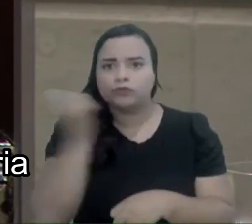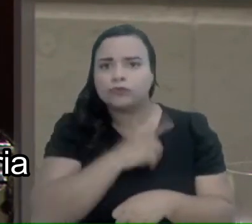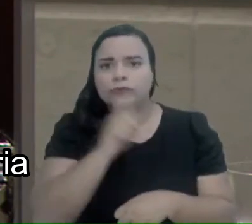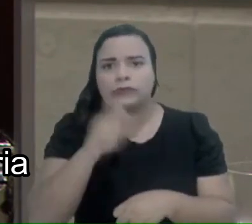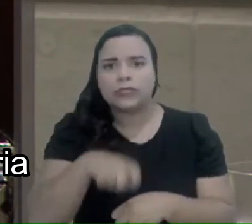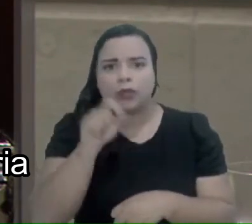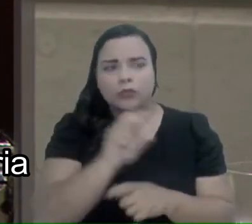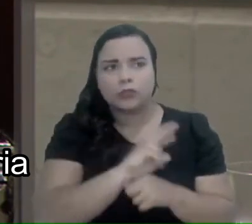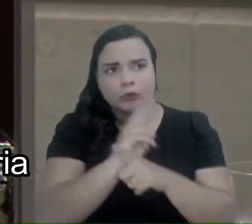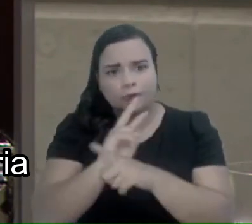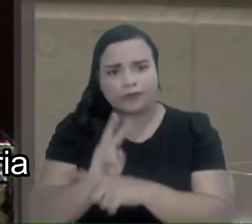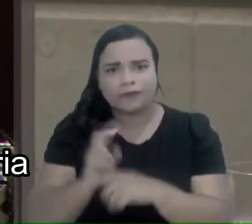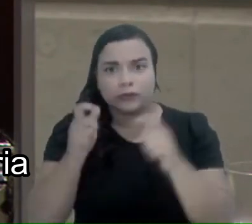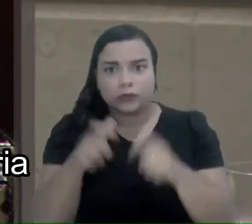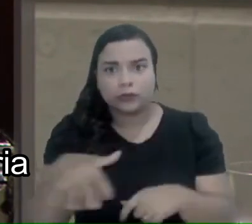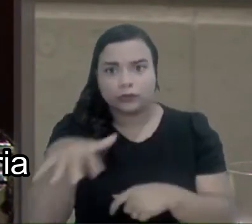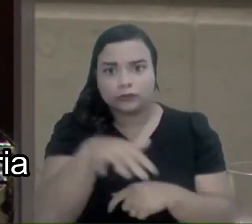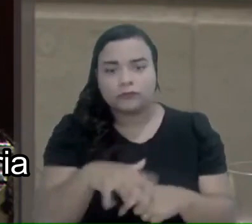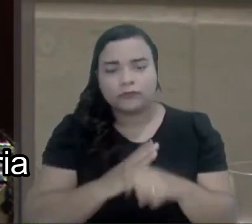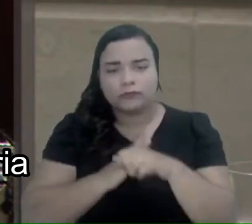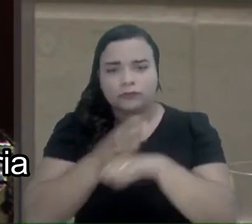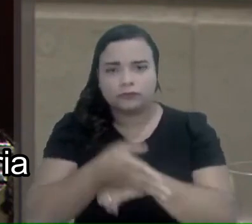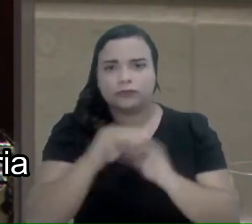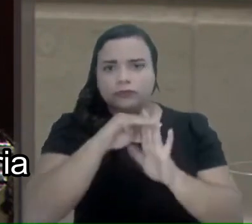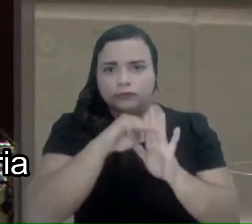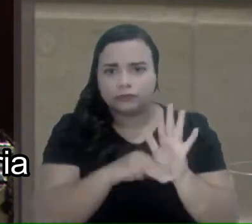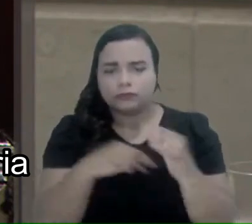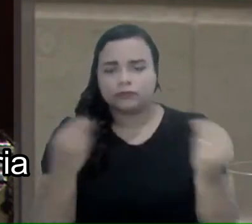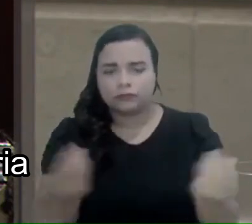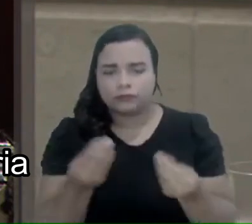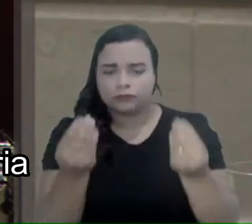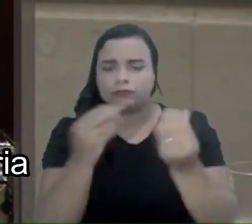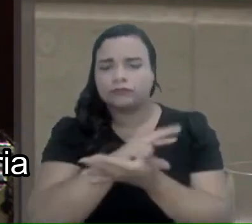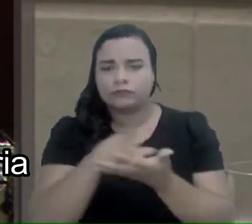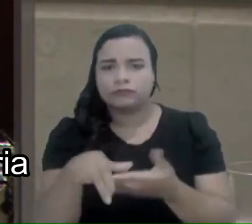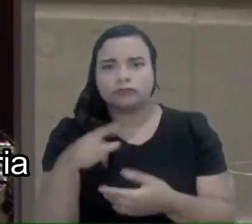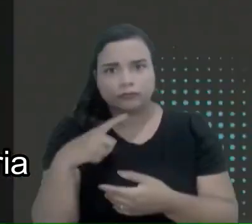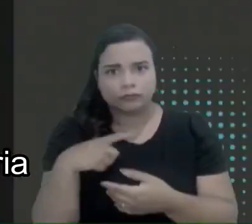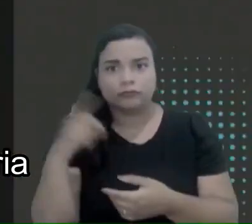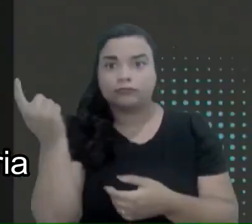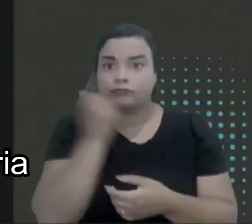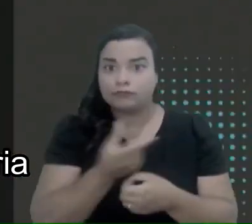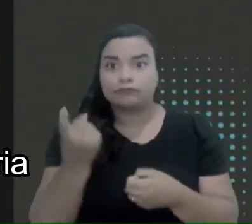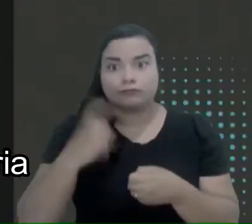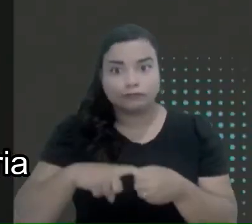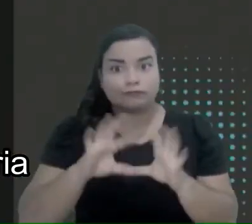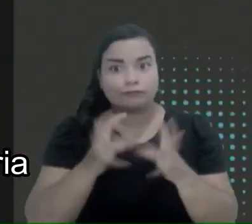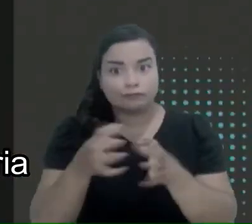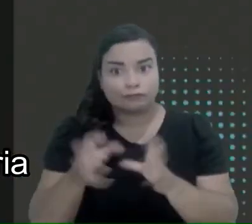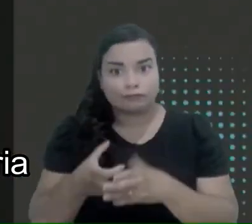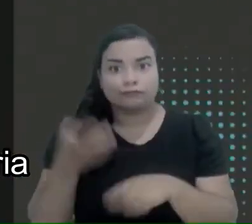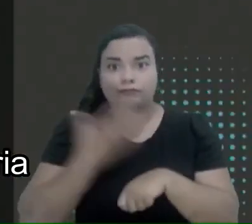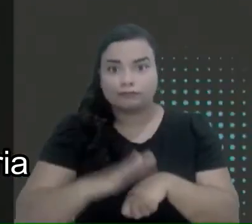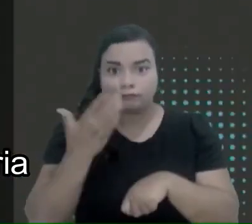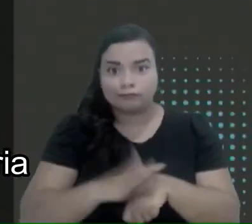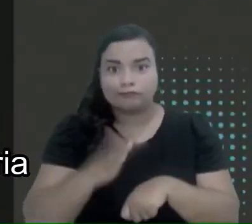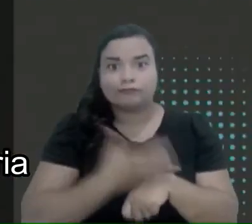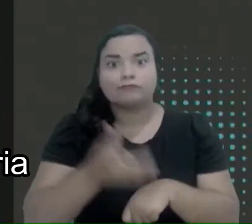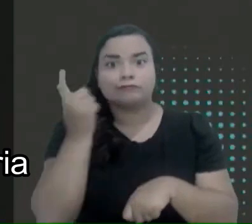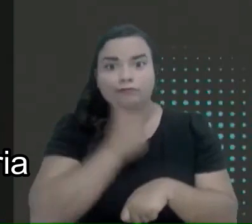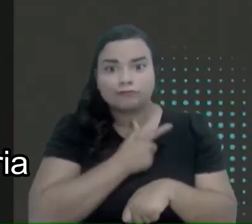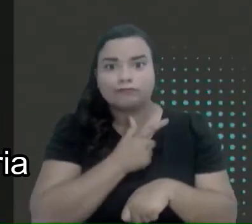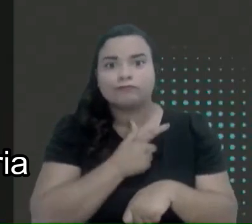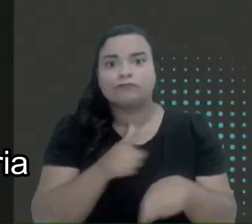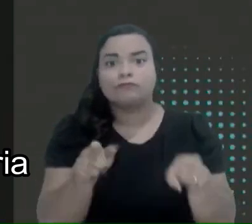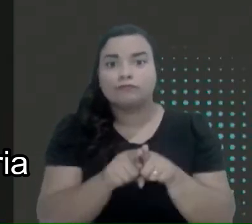supervisionar o território, tem acesso a dados de alta qualidade, conseguiu recompor equipes, conseguiu treinar as suas equipes. Agora a gente pode olhar